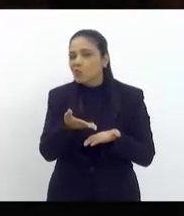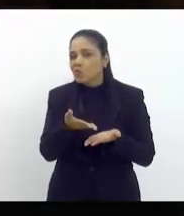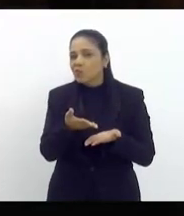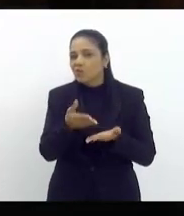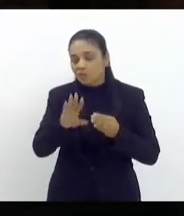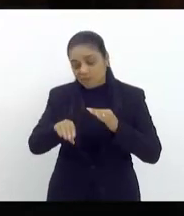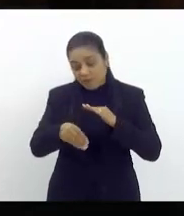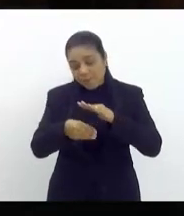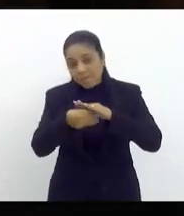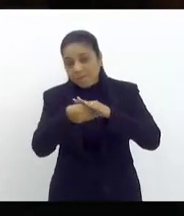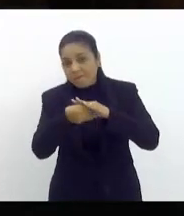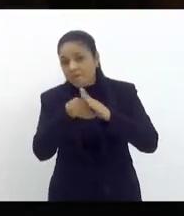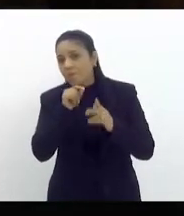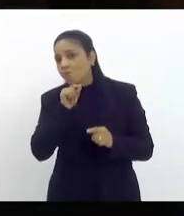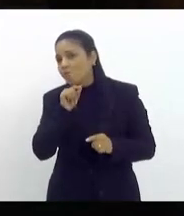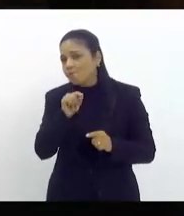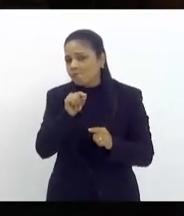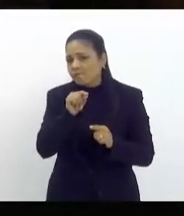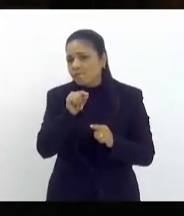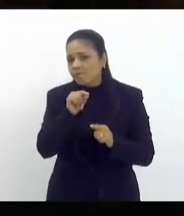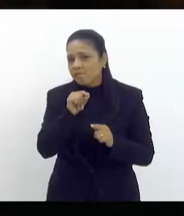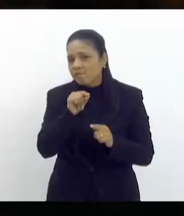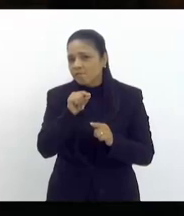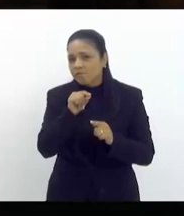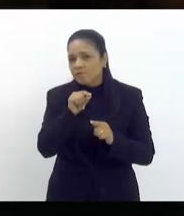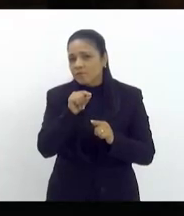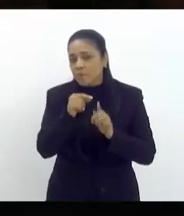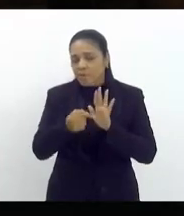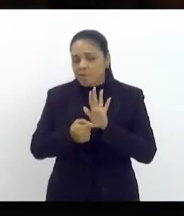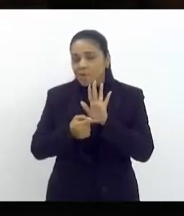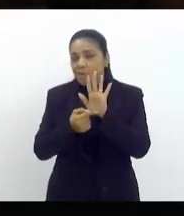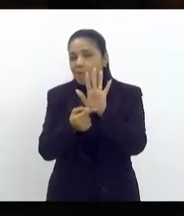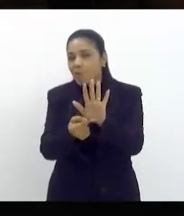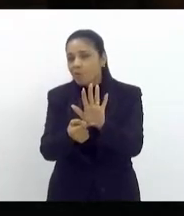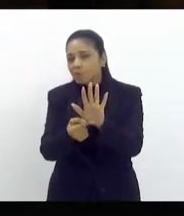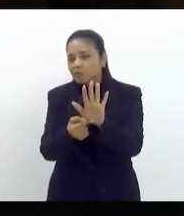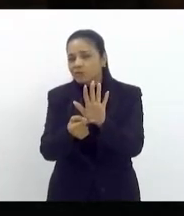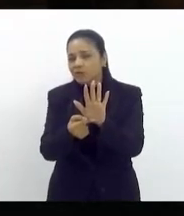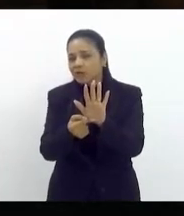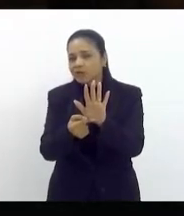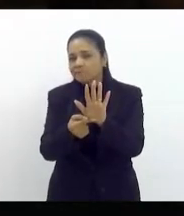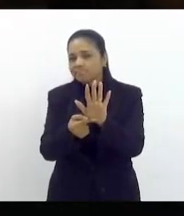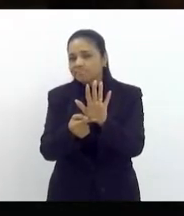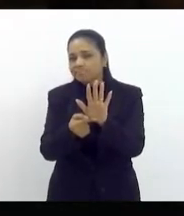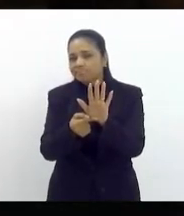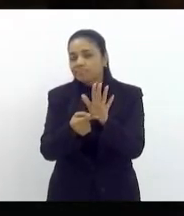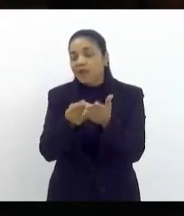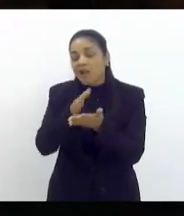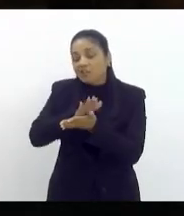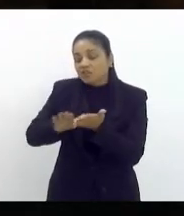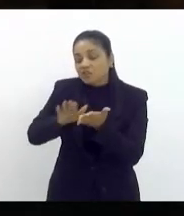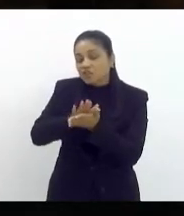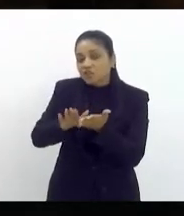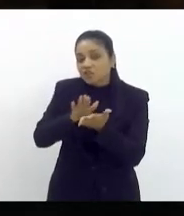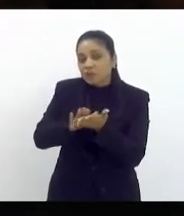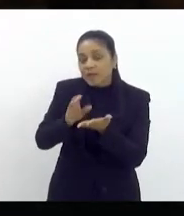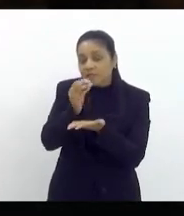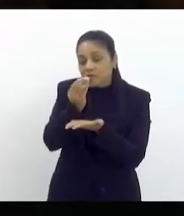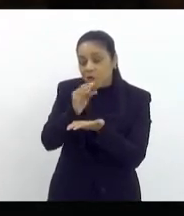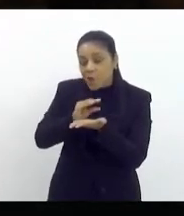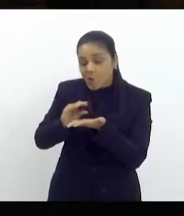nada mais é do que que conste também as despesas dos recursos e a